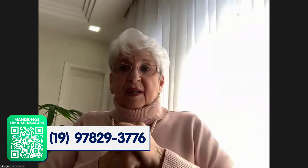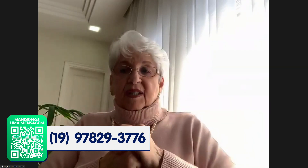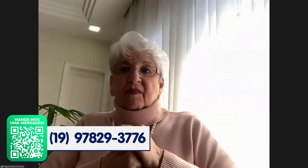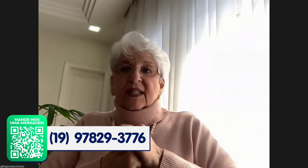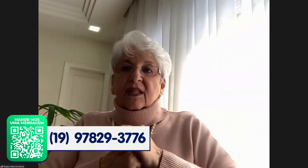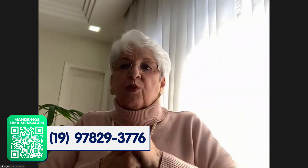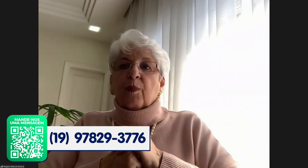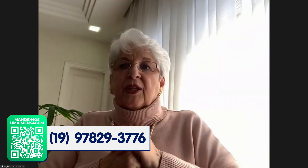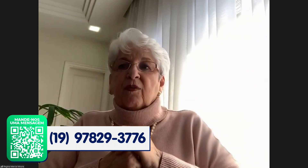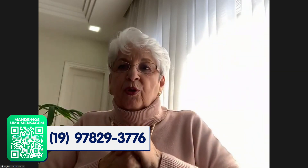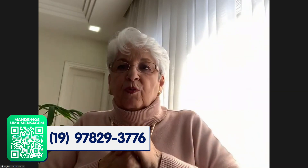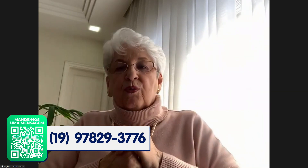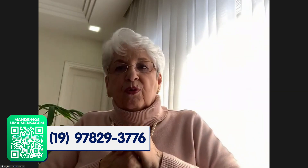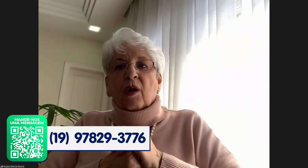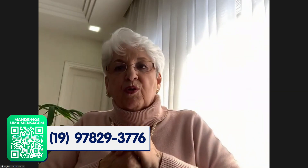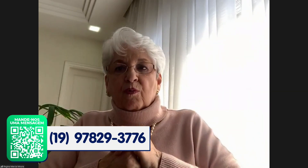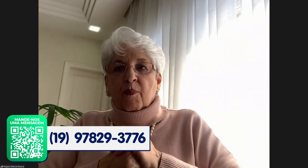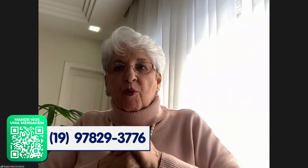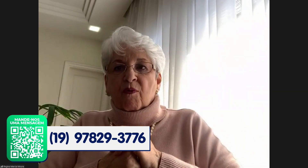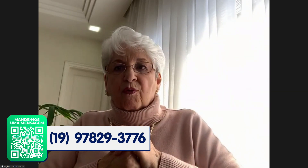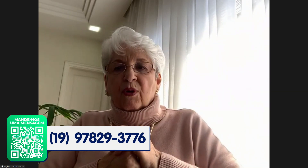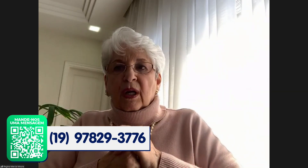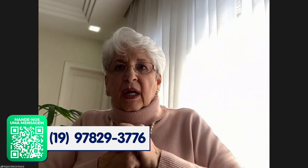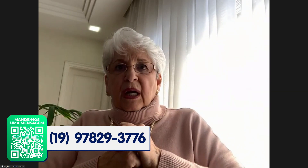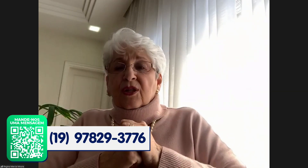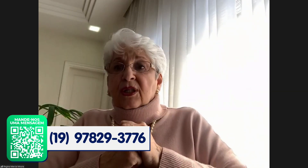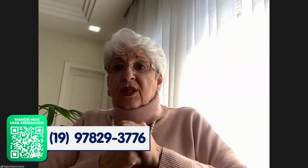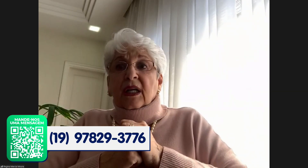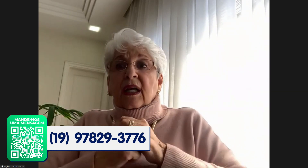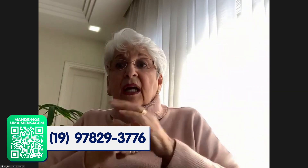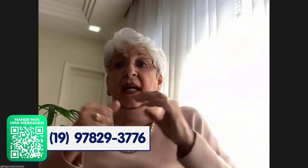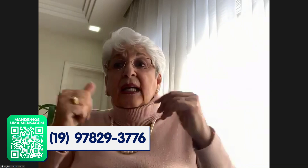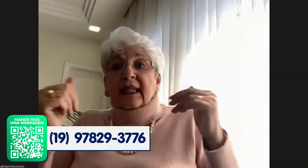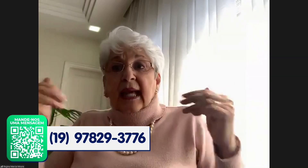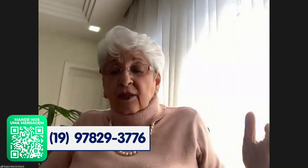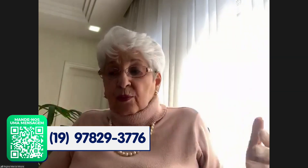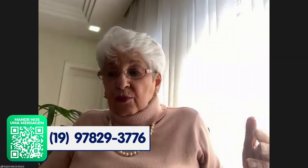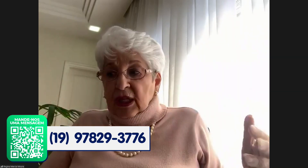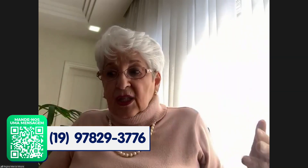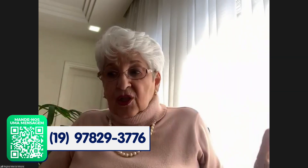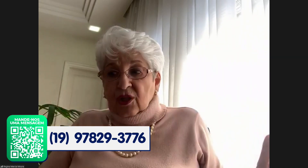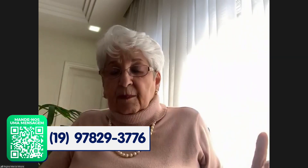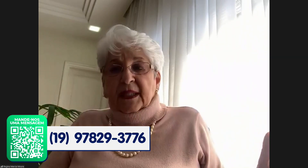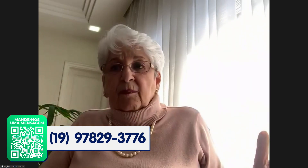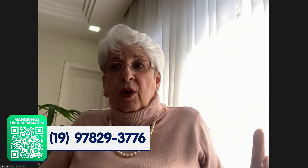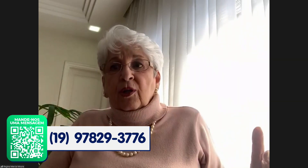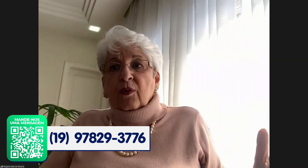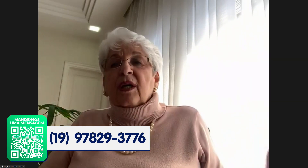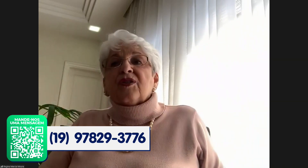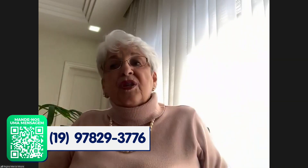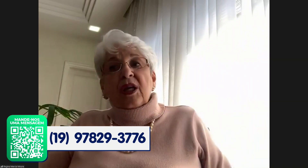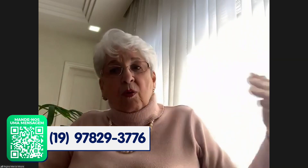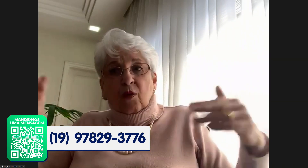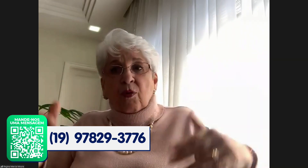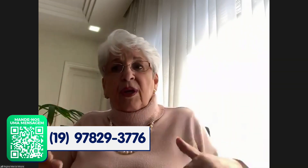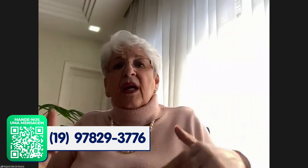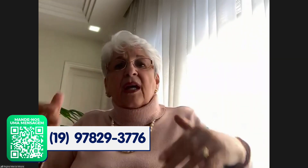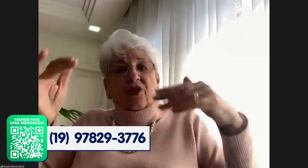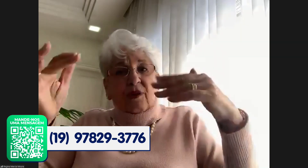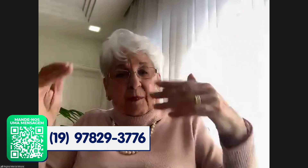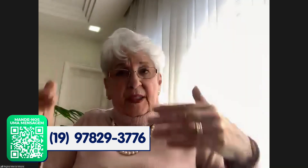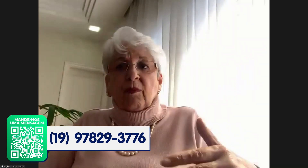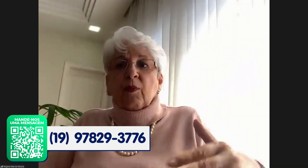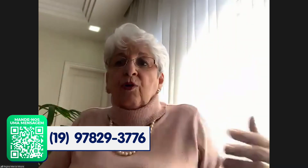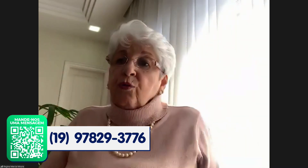da preservação do patrimônio cultural de um povo. E dentro deste patrimônio se inclui